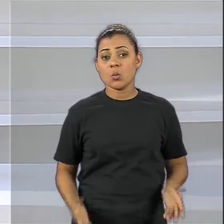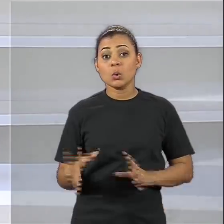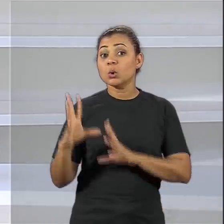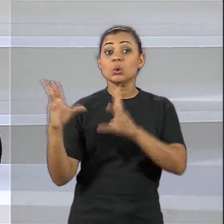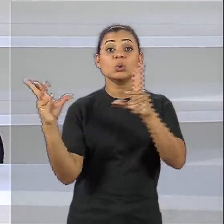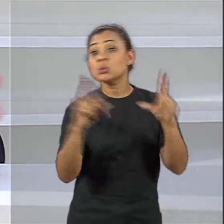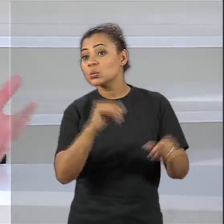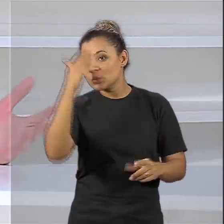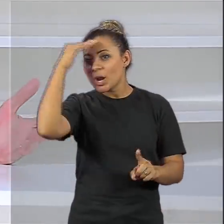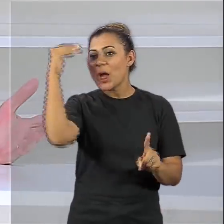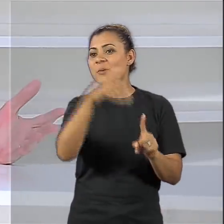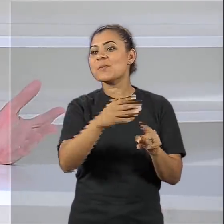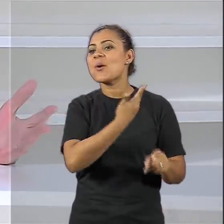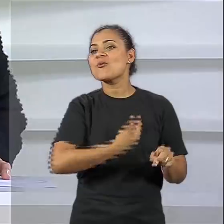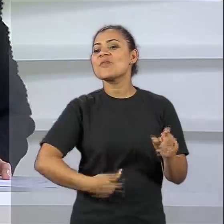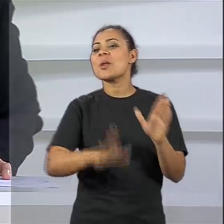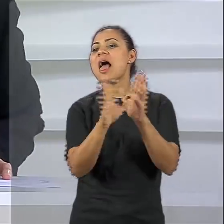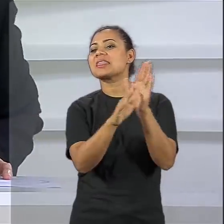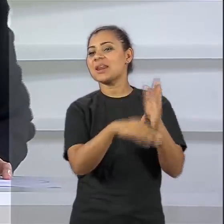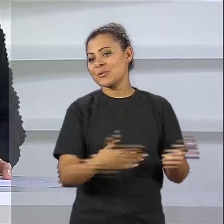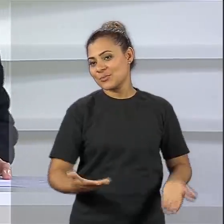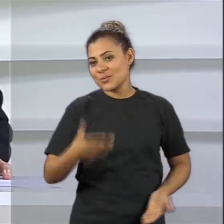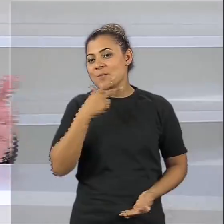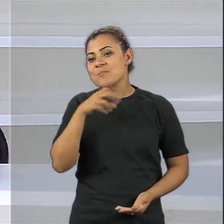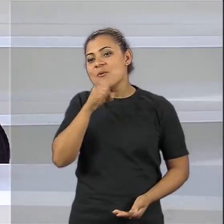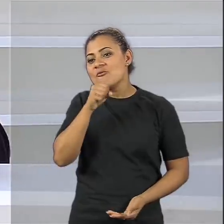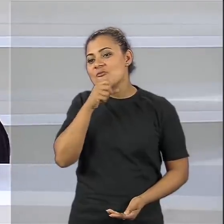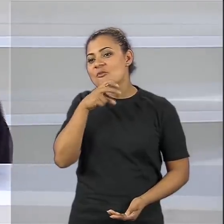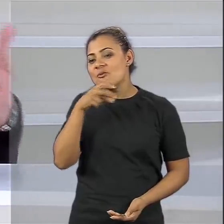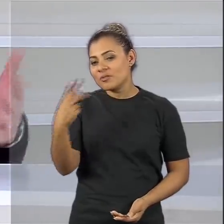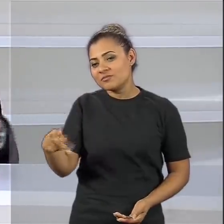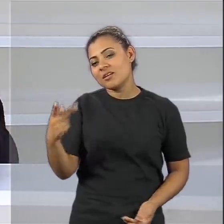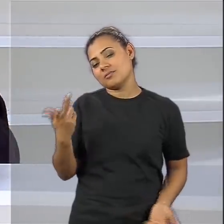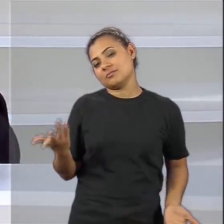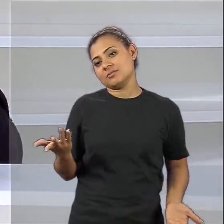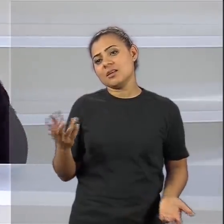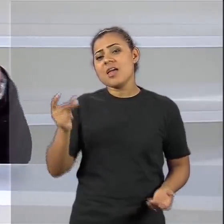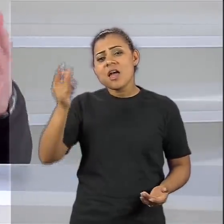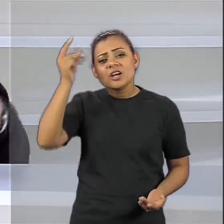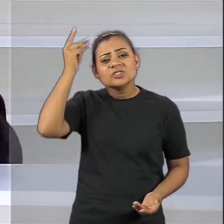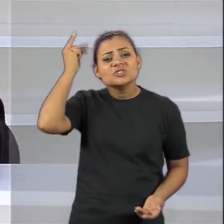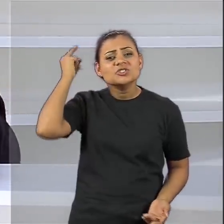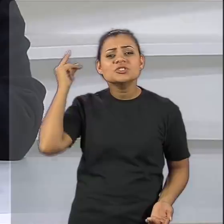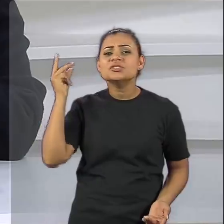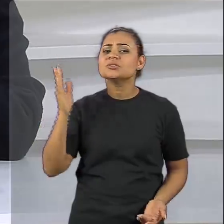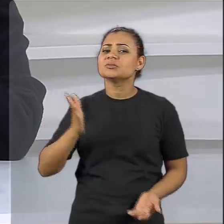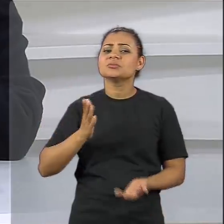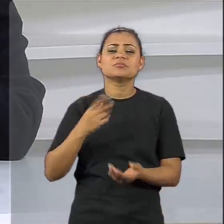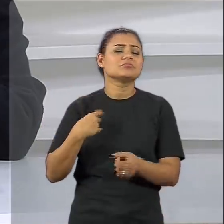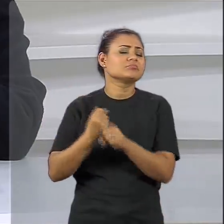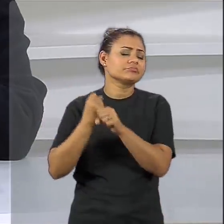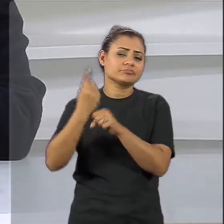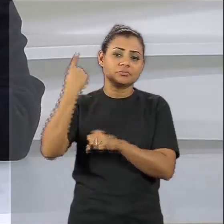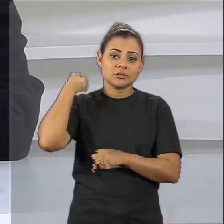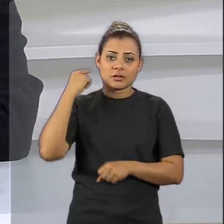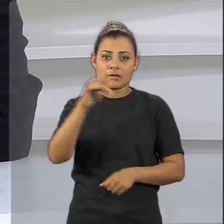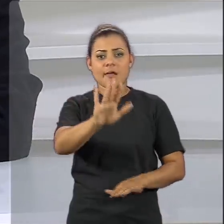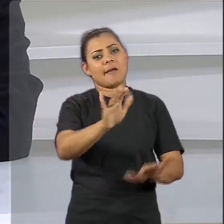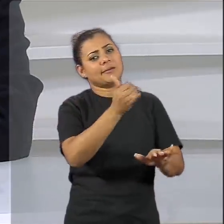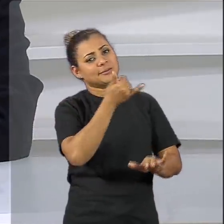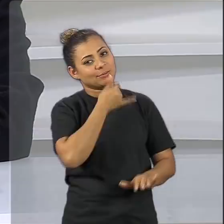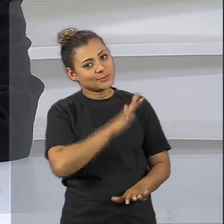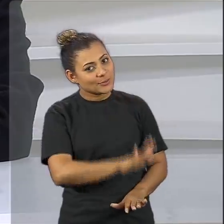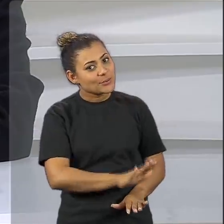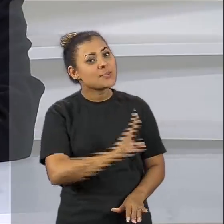governo ladrão, dos ladrões. Esse é um conceito que é antigo, é disseminado. Agora, eu acho que o Cláudio exagerou um pouquinho com